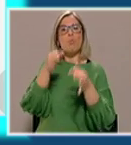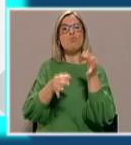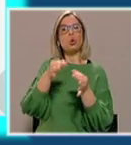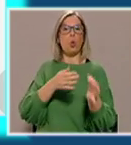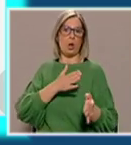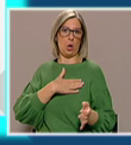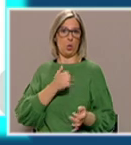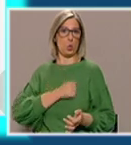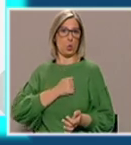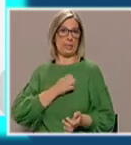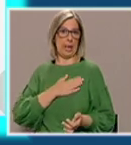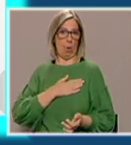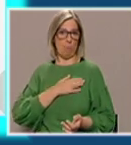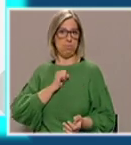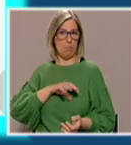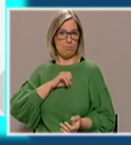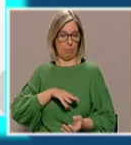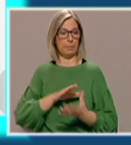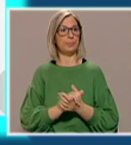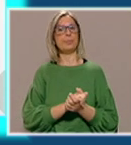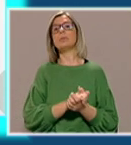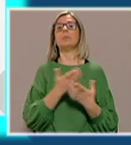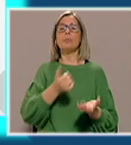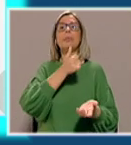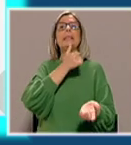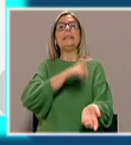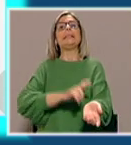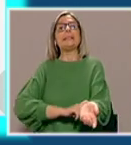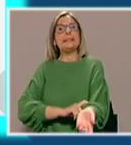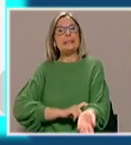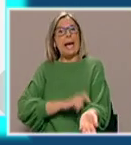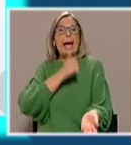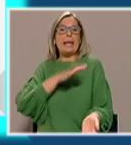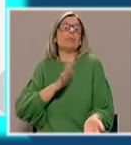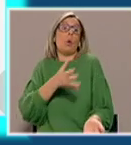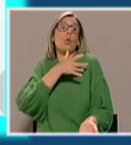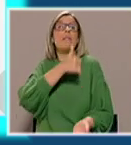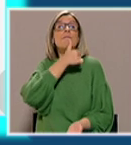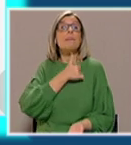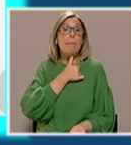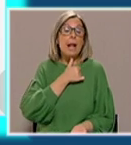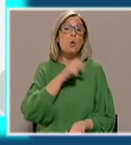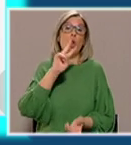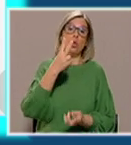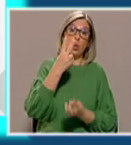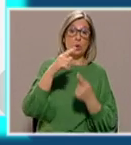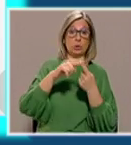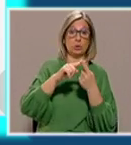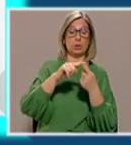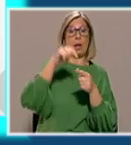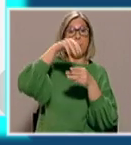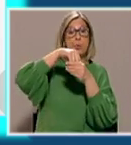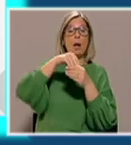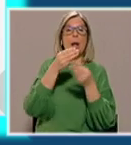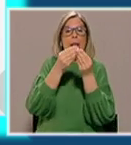o coração. O sangue é então um líquido vermelho constituído por duas partes: o plasma, que é a parte